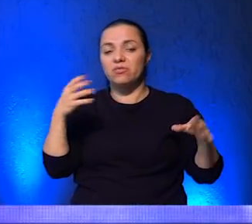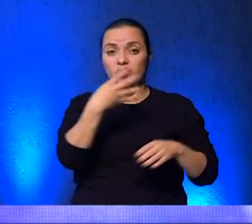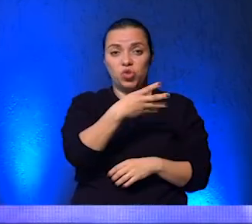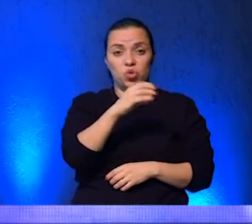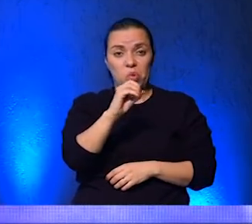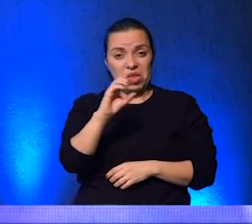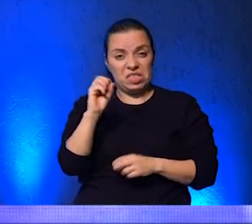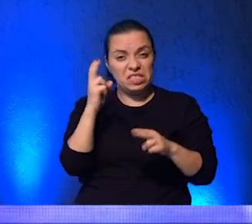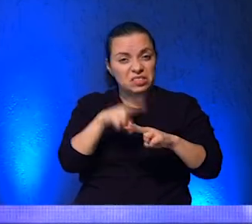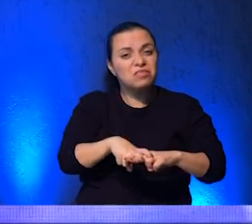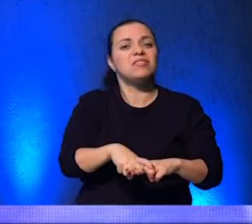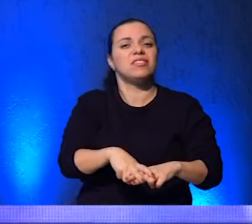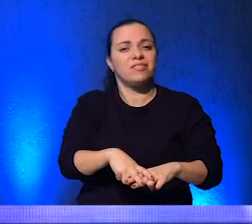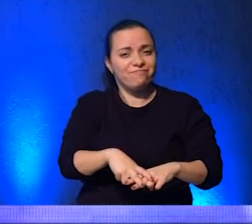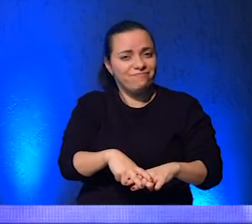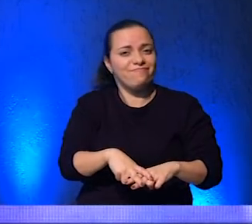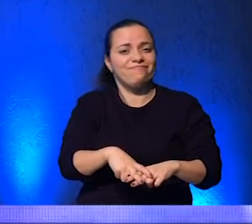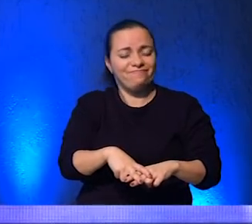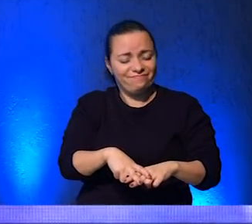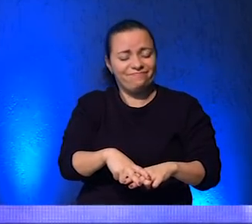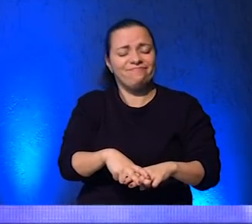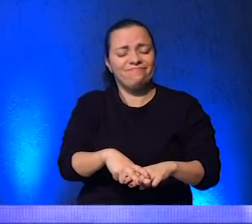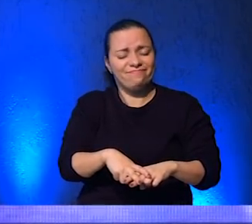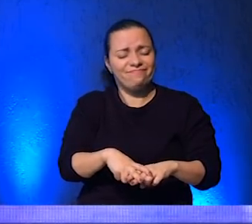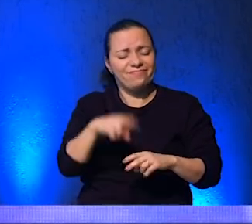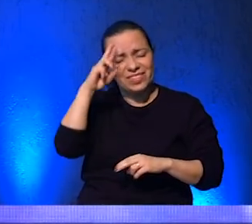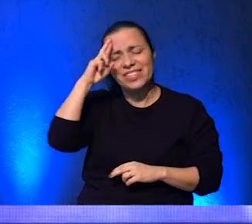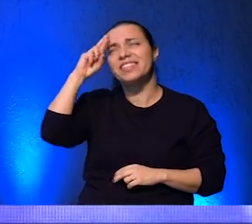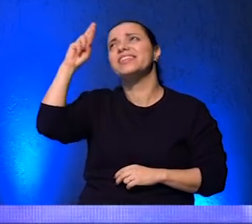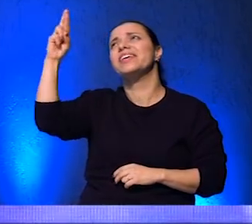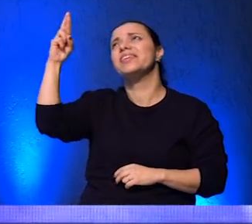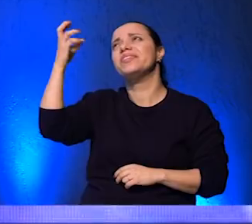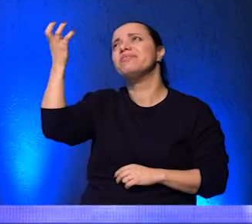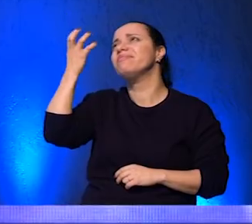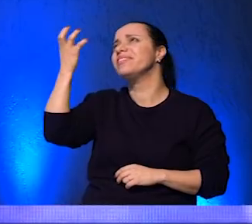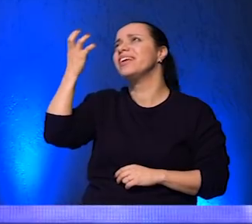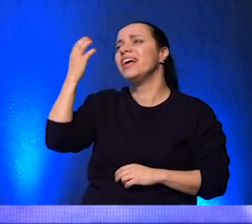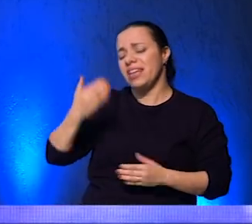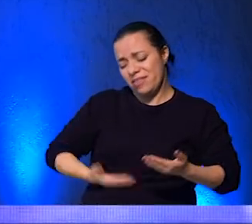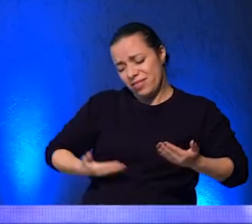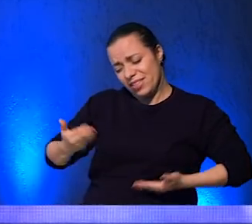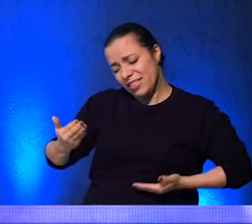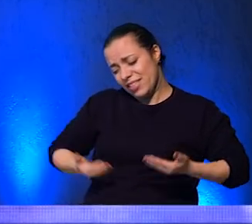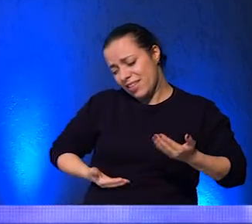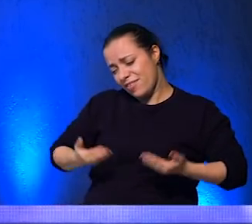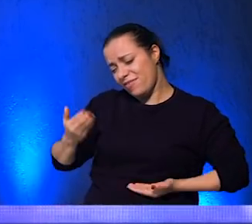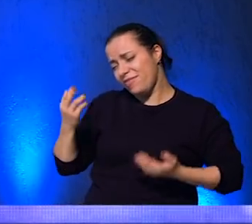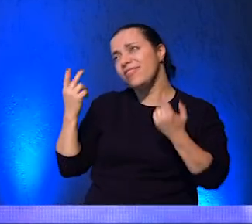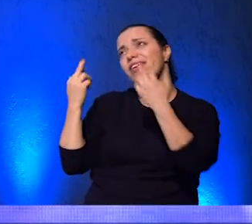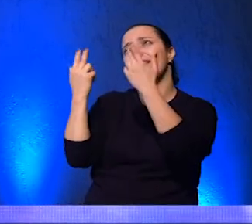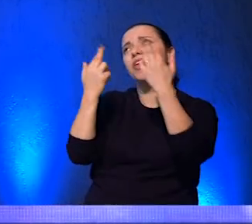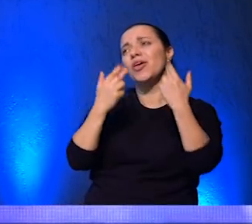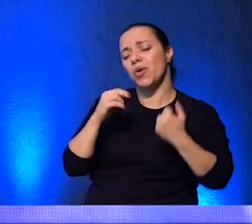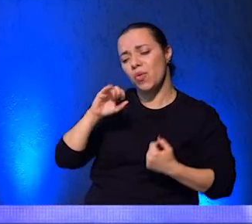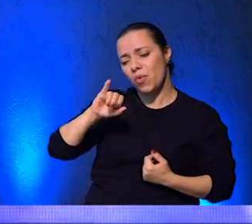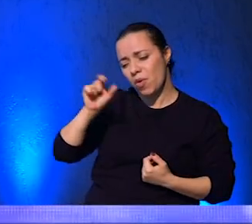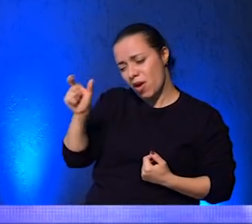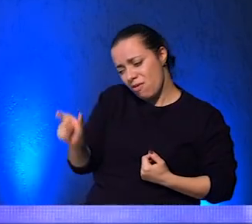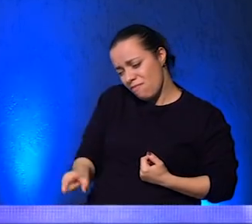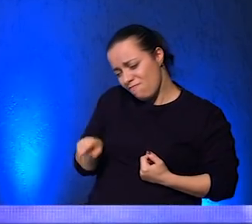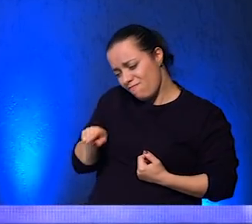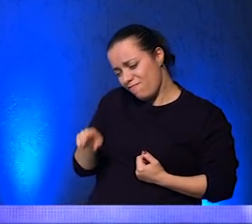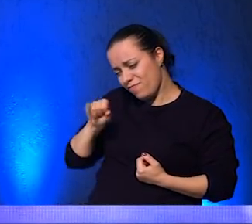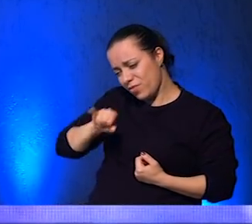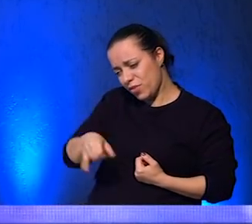400 anos de escravidão senhor queremos servir como josué e ele diz eu ea minha casa